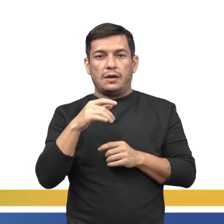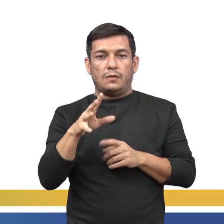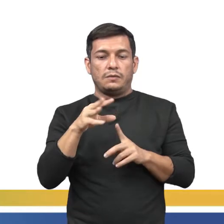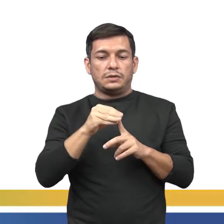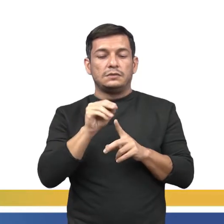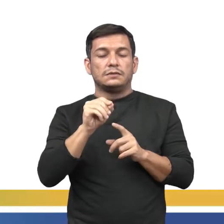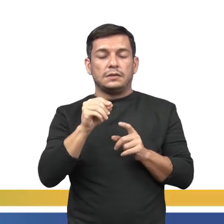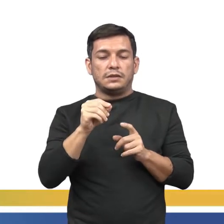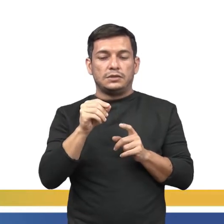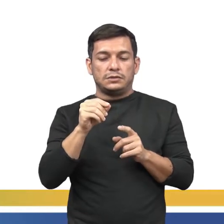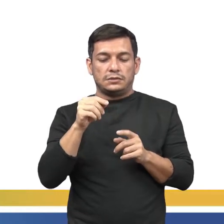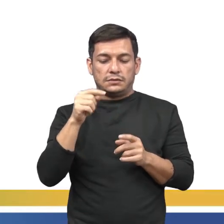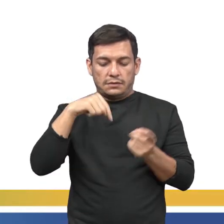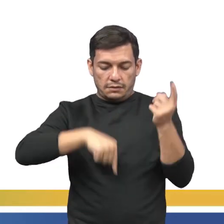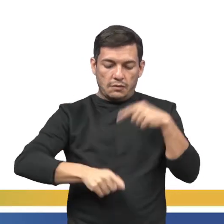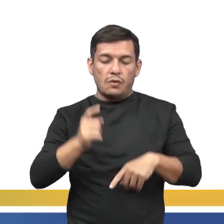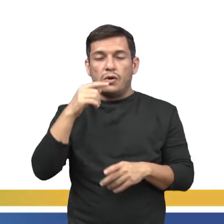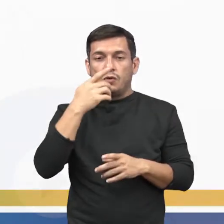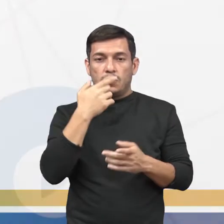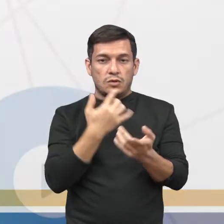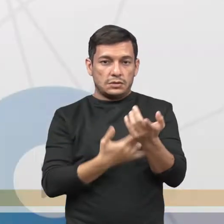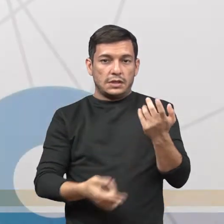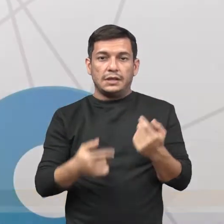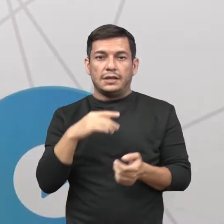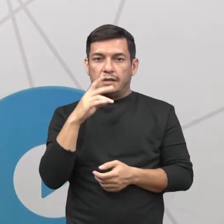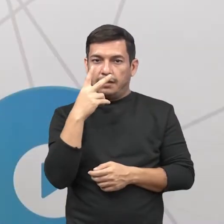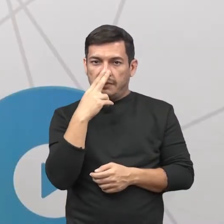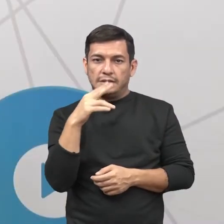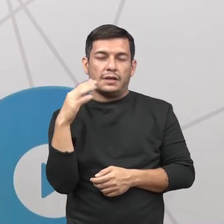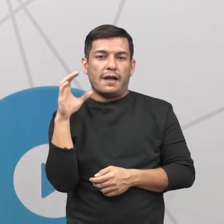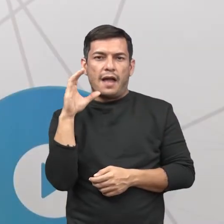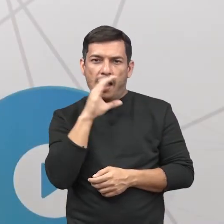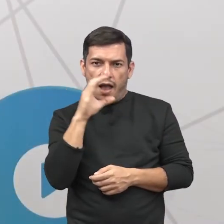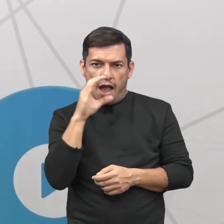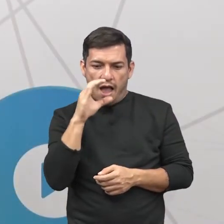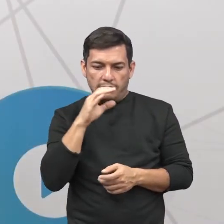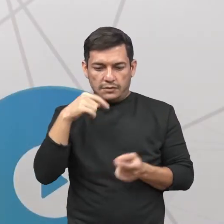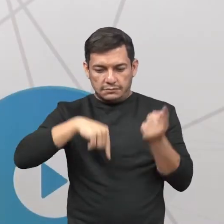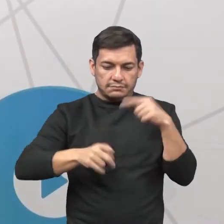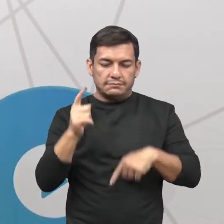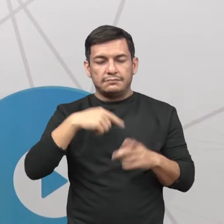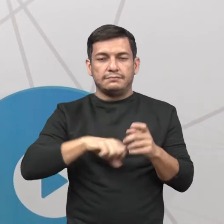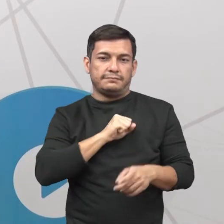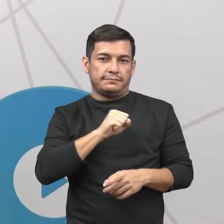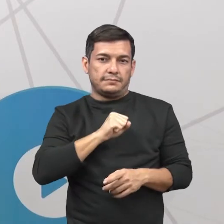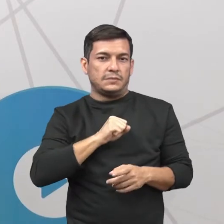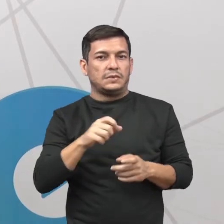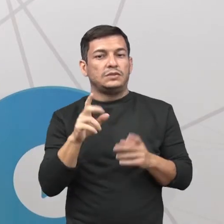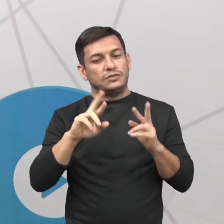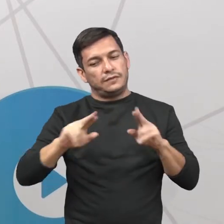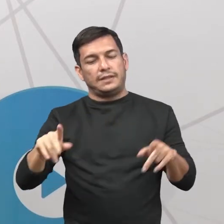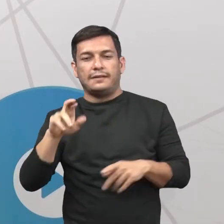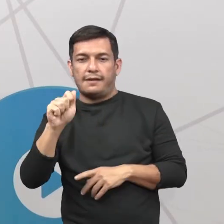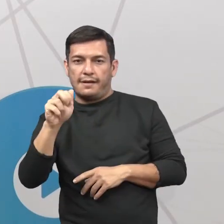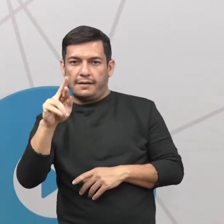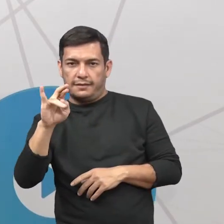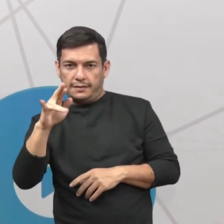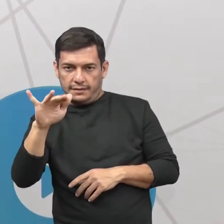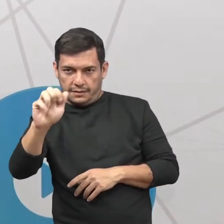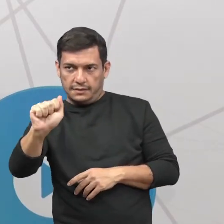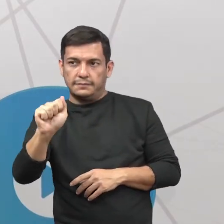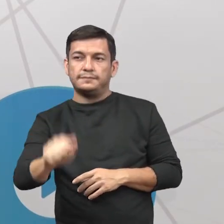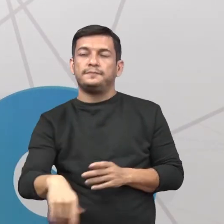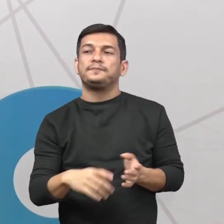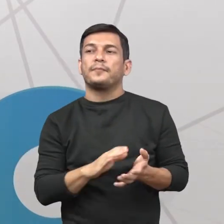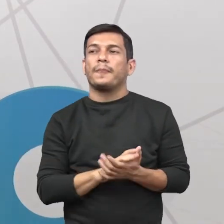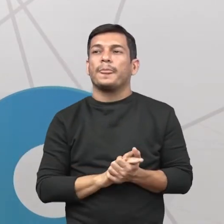ela vem mais lenta, ela não tem uma velocidade tão grande de bombeamento quanto as artérias. E os